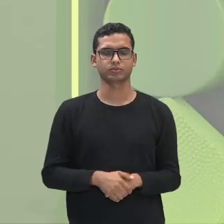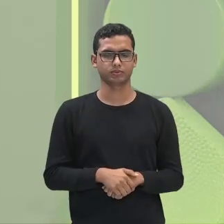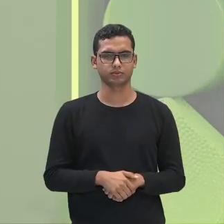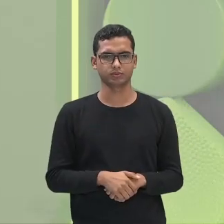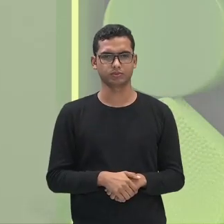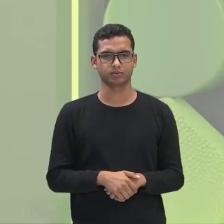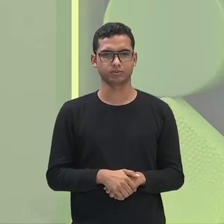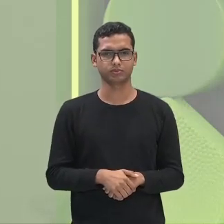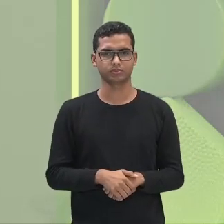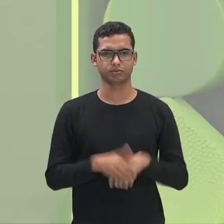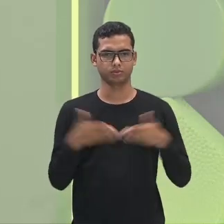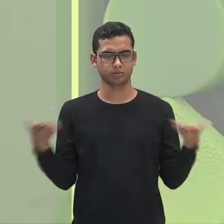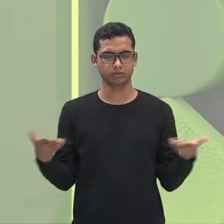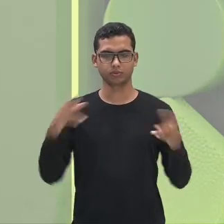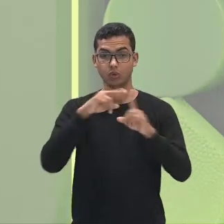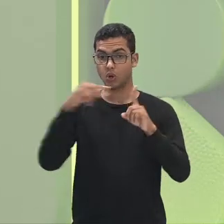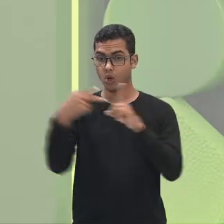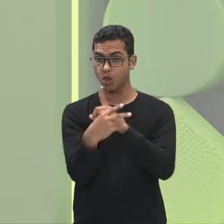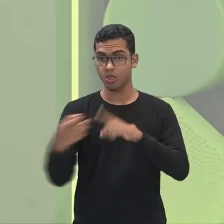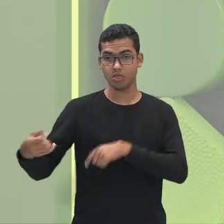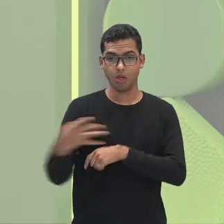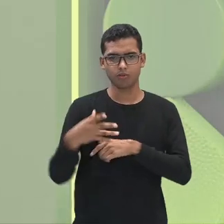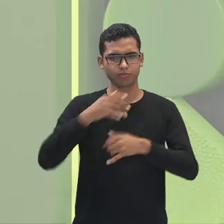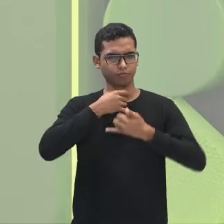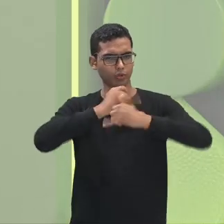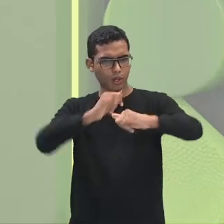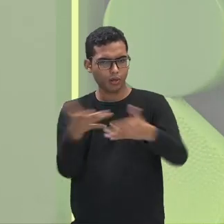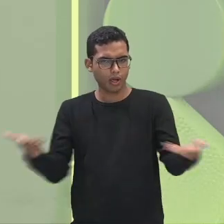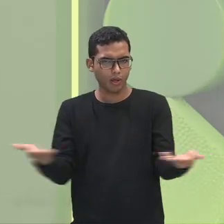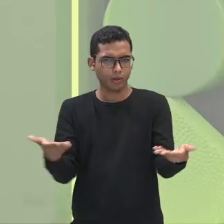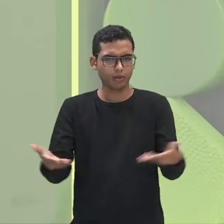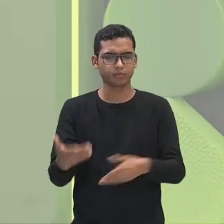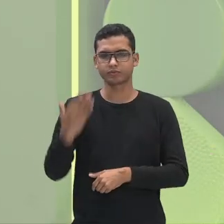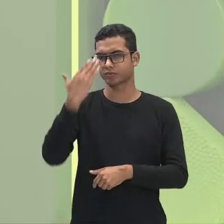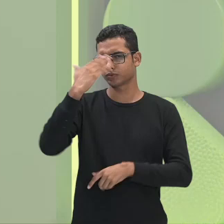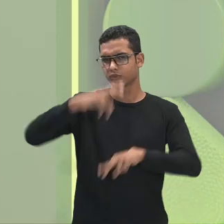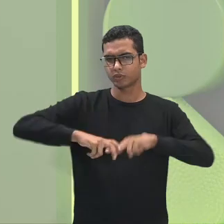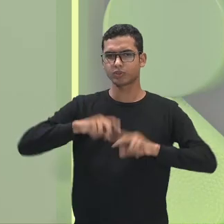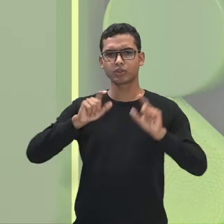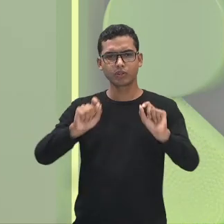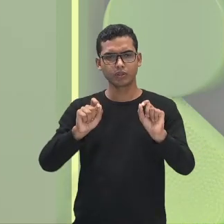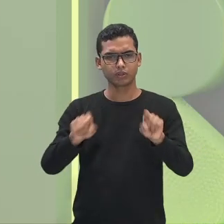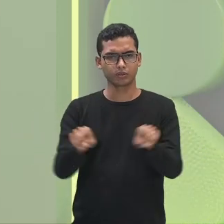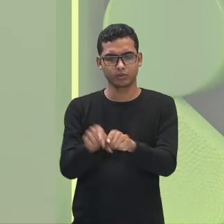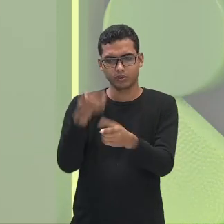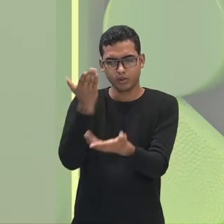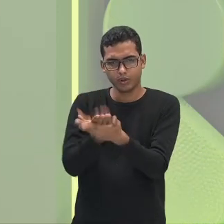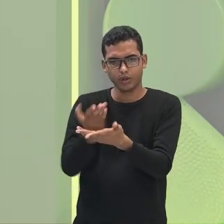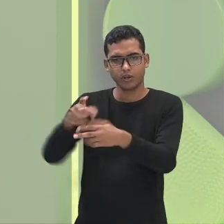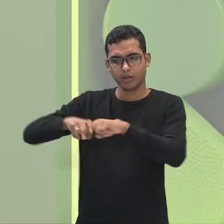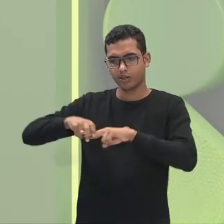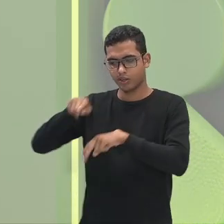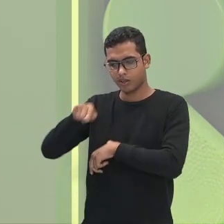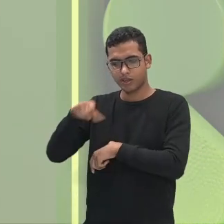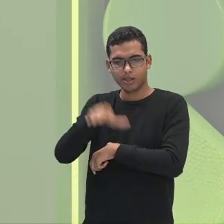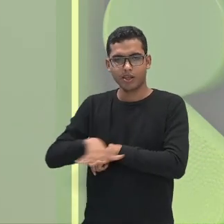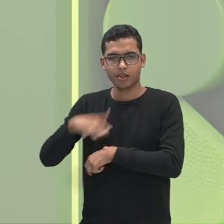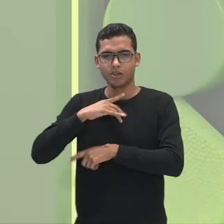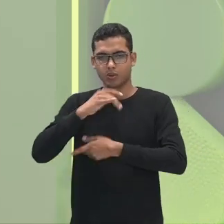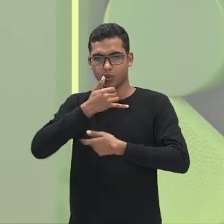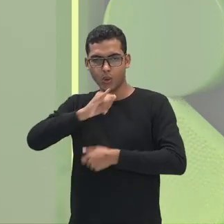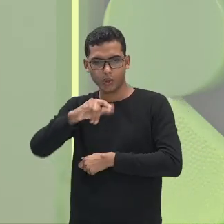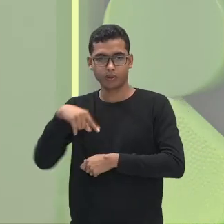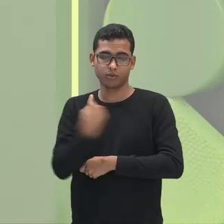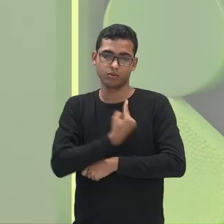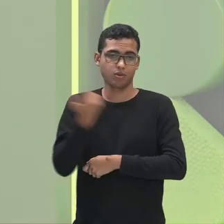vai ter um novo olhar para a eletricidade, porque graças a ela nós estamos aqui